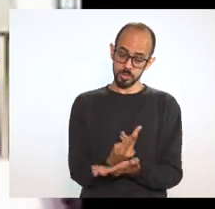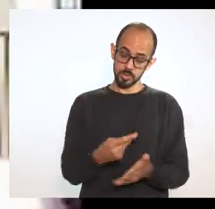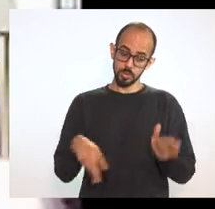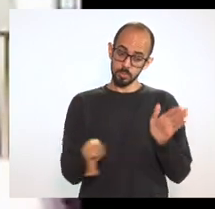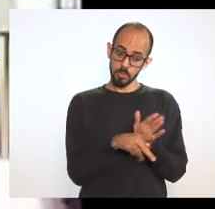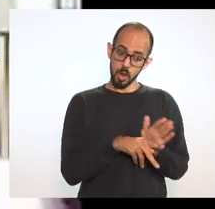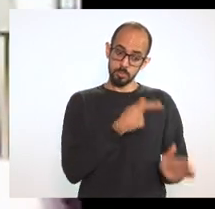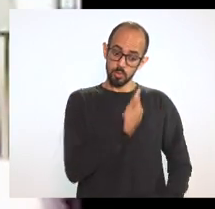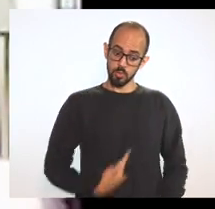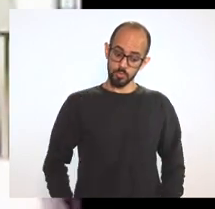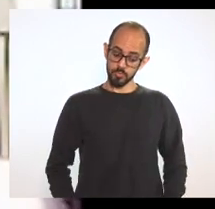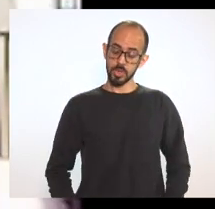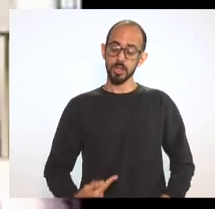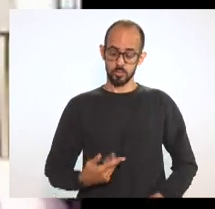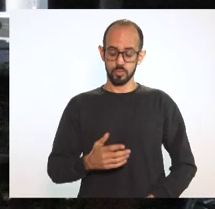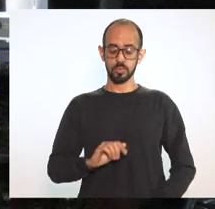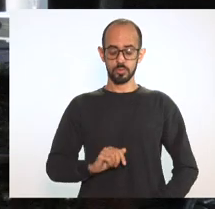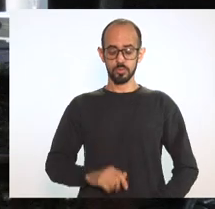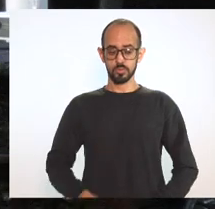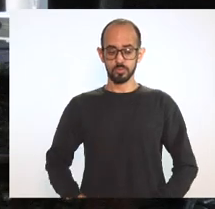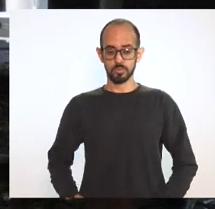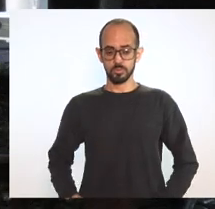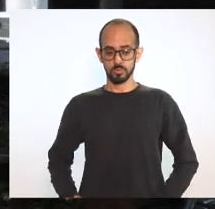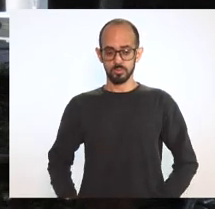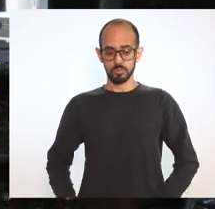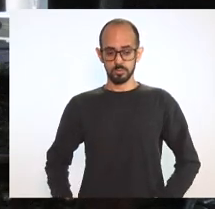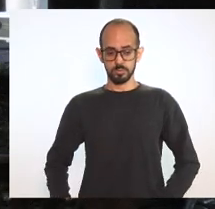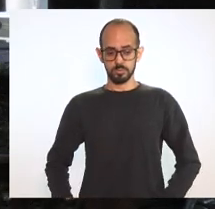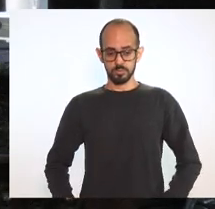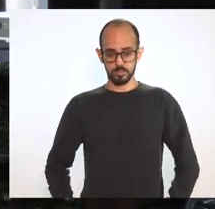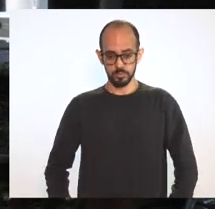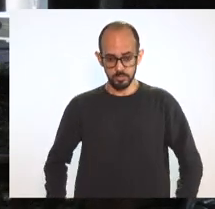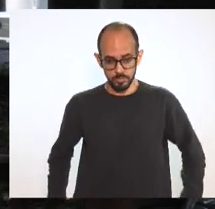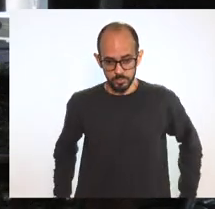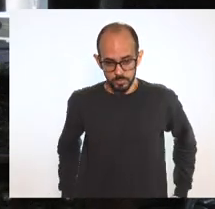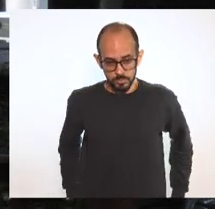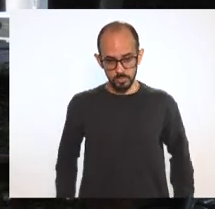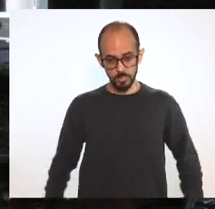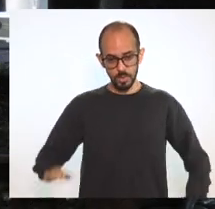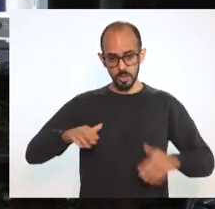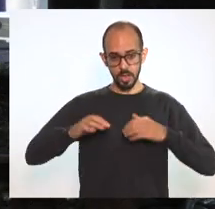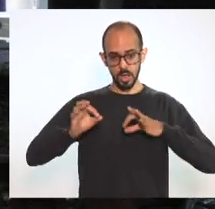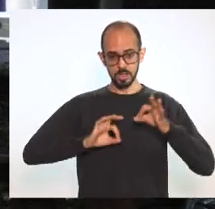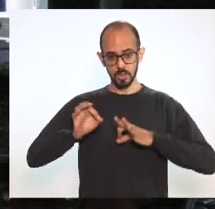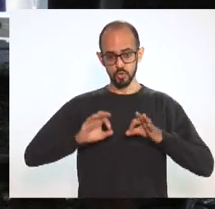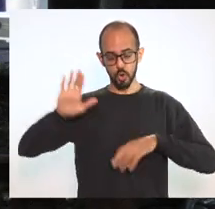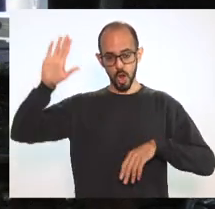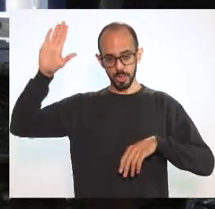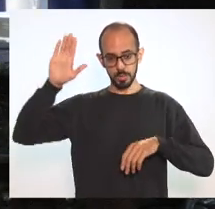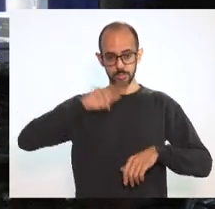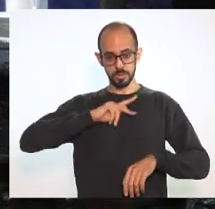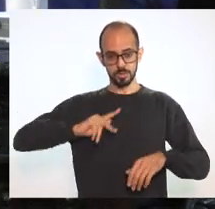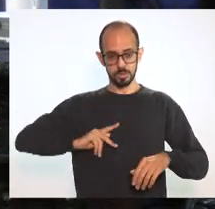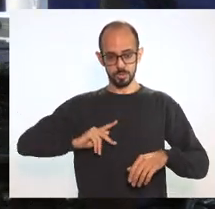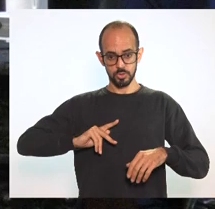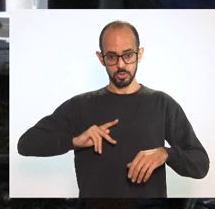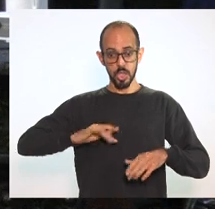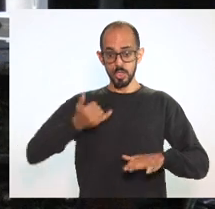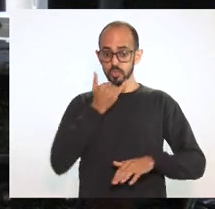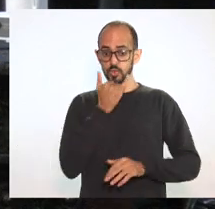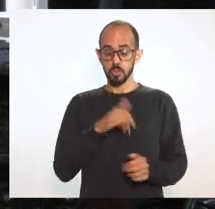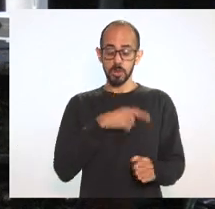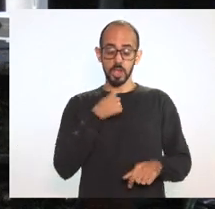que fazer da pandemia. Então, eu... De ordem, presidente. Eu falei mais cedo com o deputado